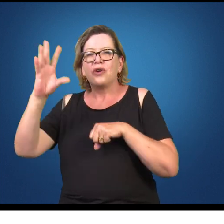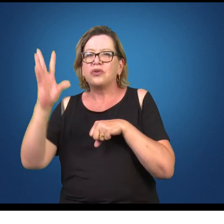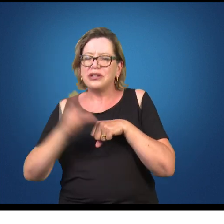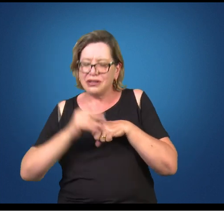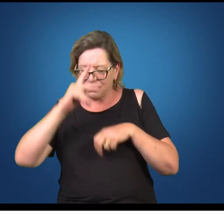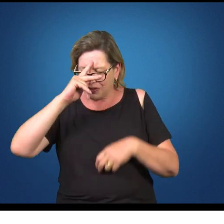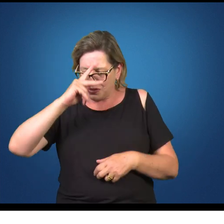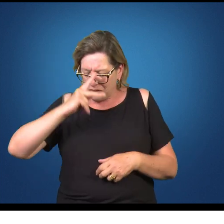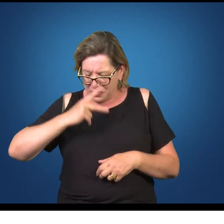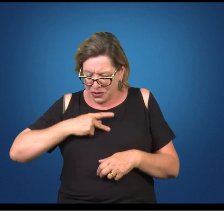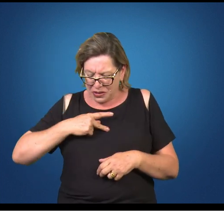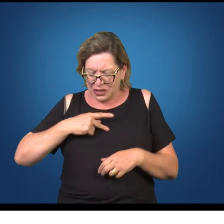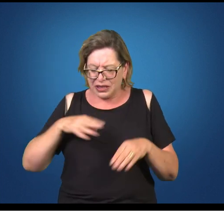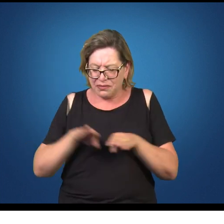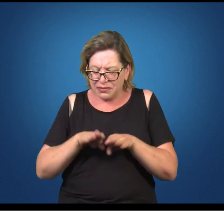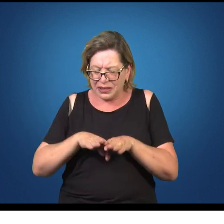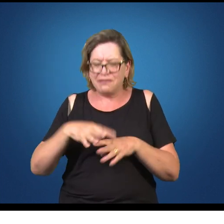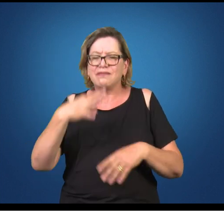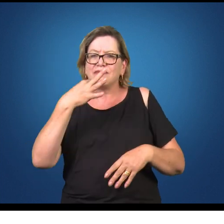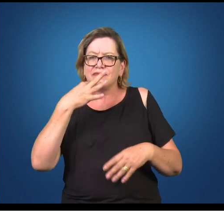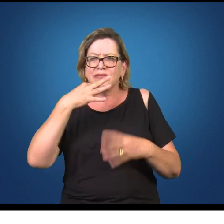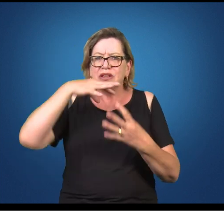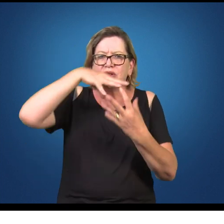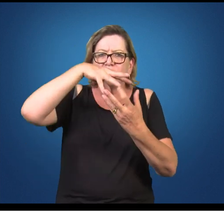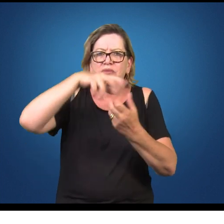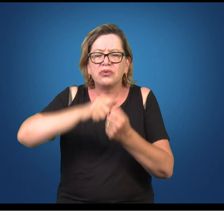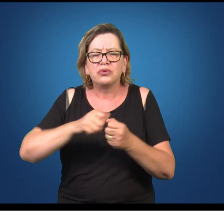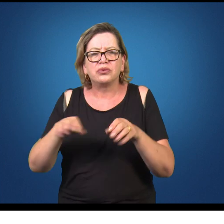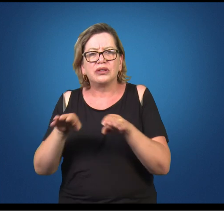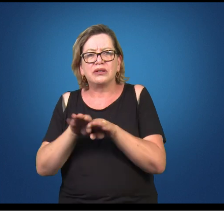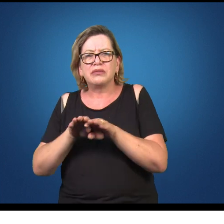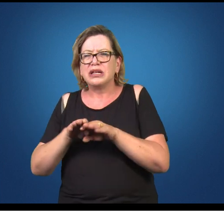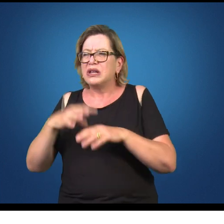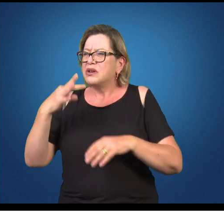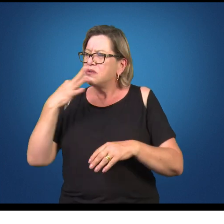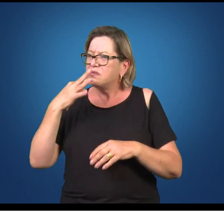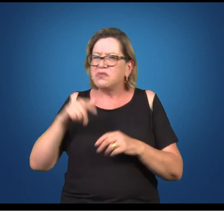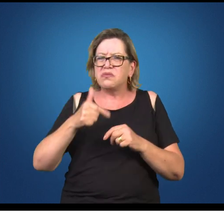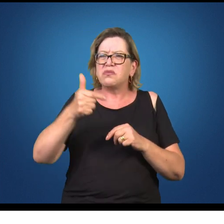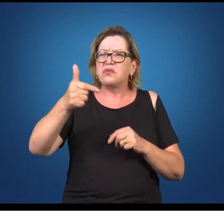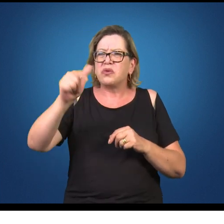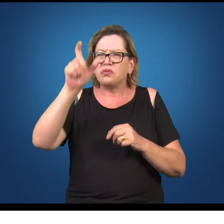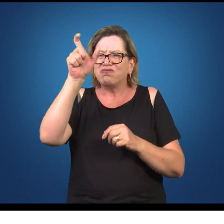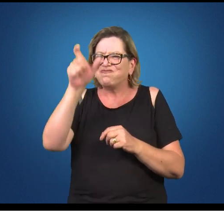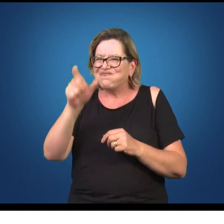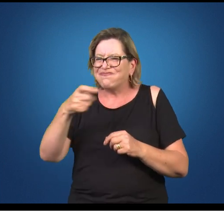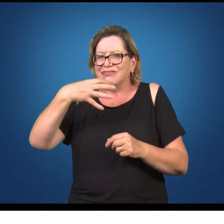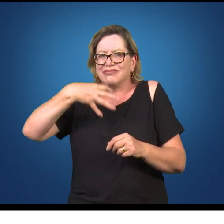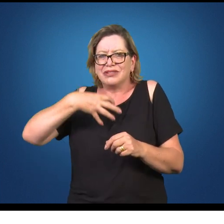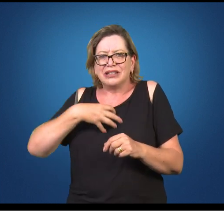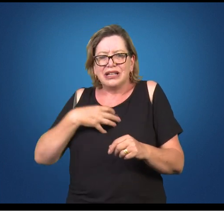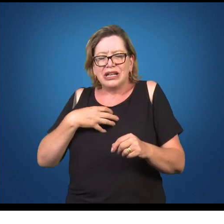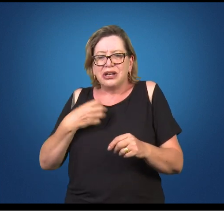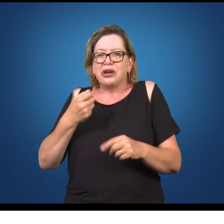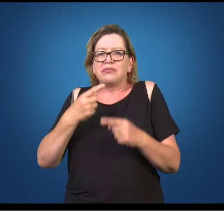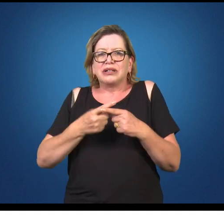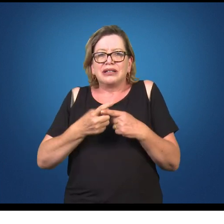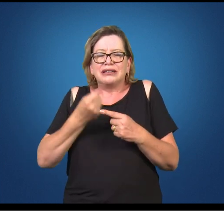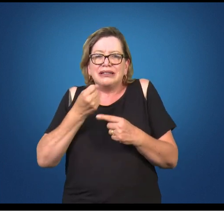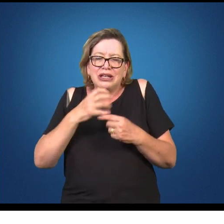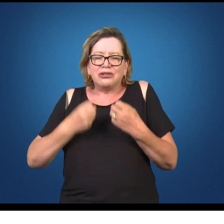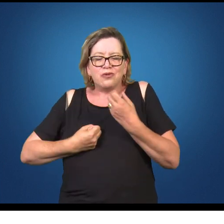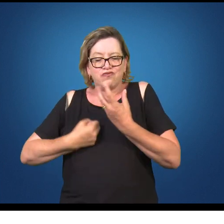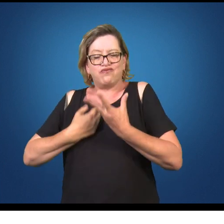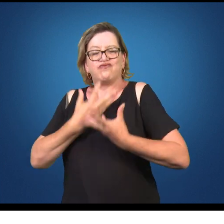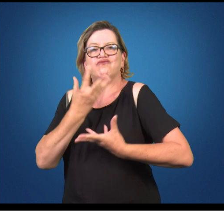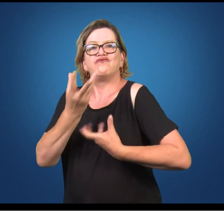próprio, o conhecimento do mundo, conhecimento do outro, porque se eu estou tentando me expressar melhor, estou aprendendo